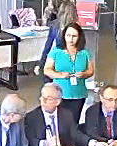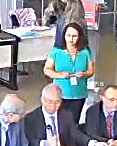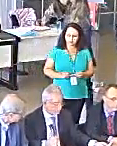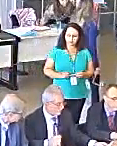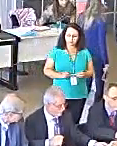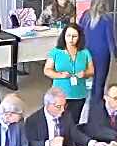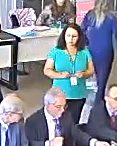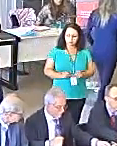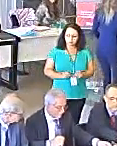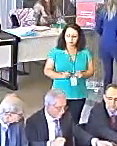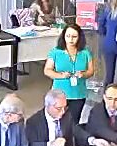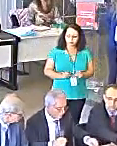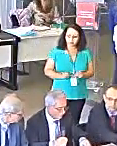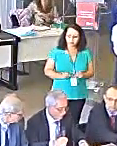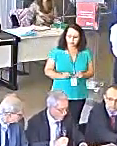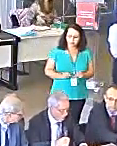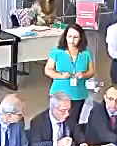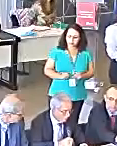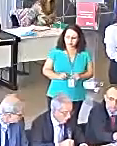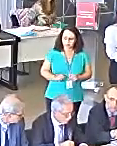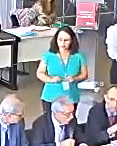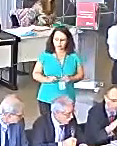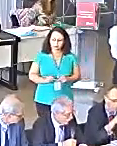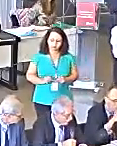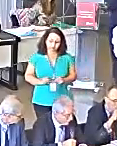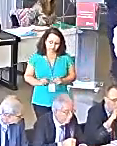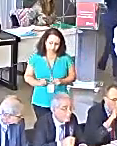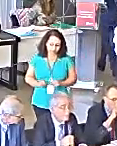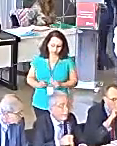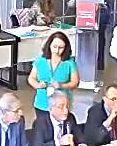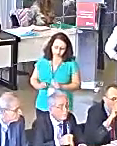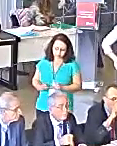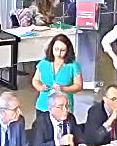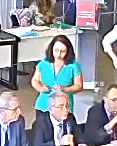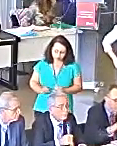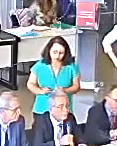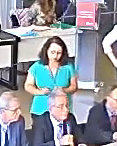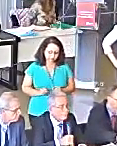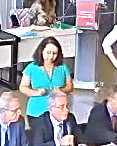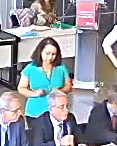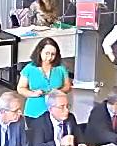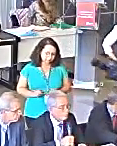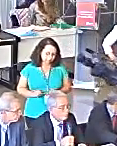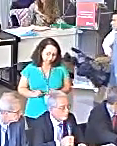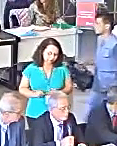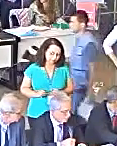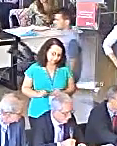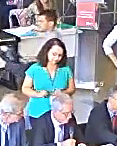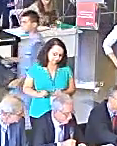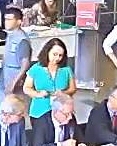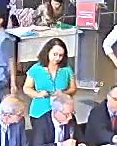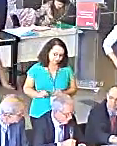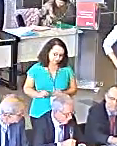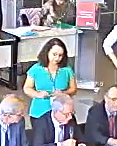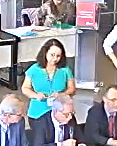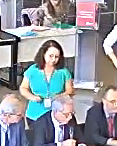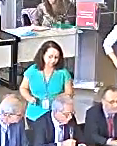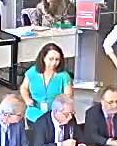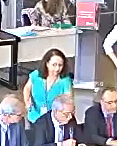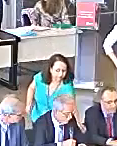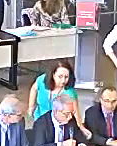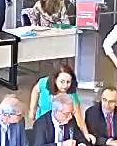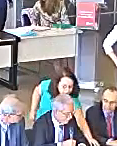Ah é Ah muito bem O Edson é também ex-deputado ex-integrante do Parlamento Mineiro mais uma vez